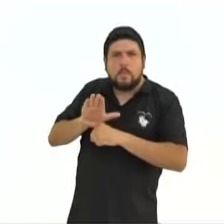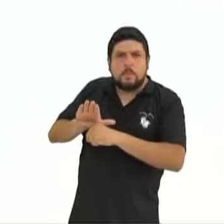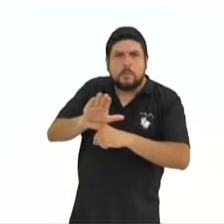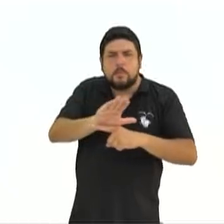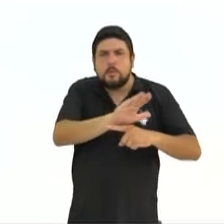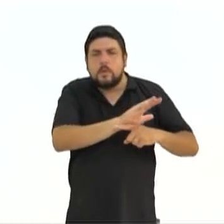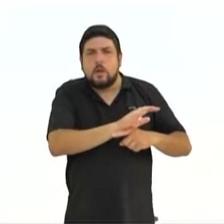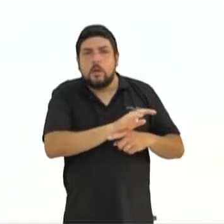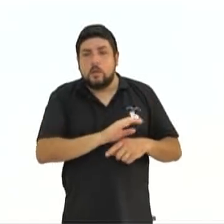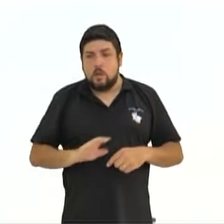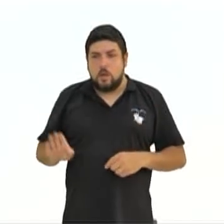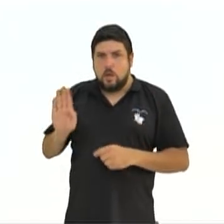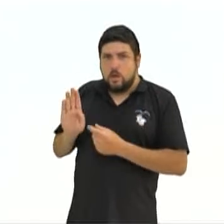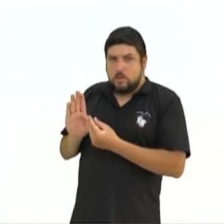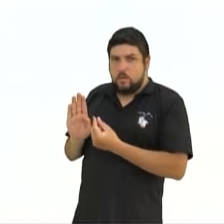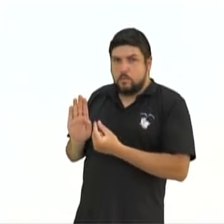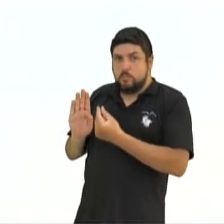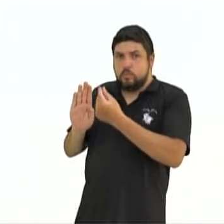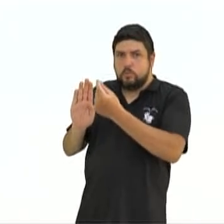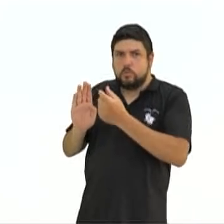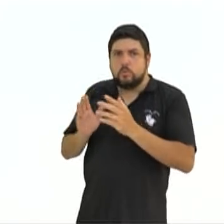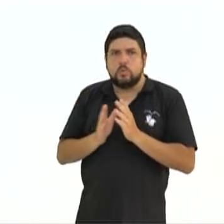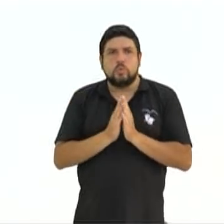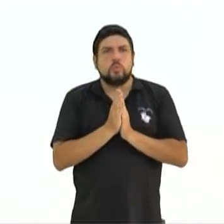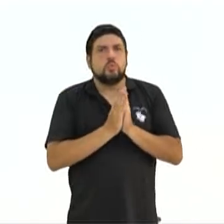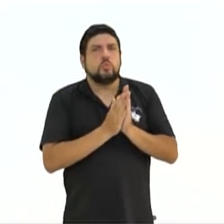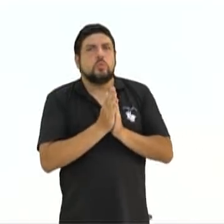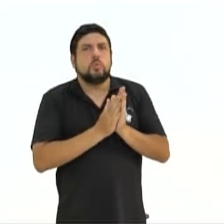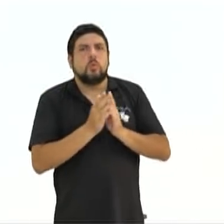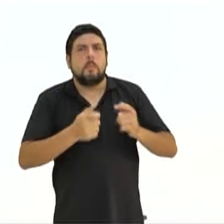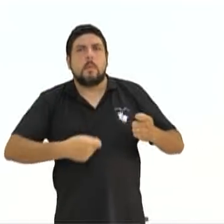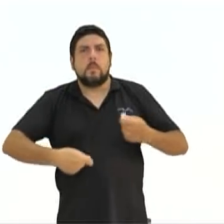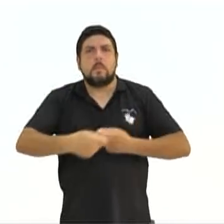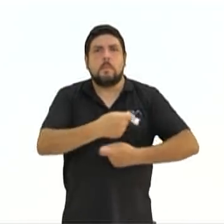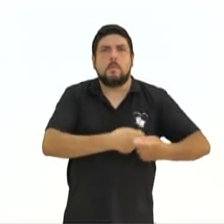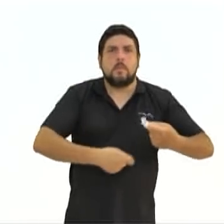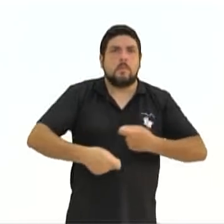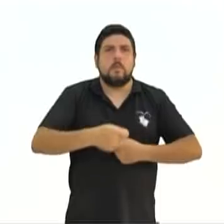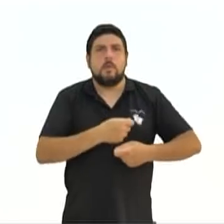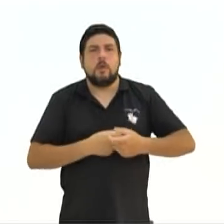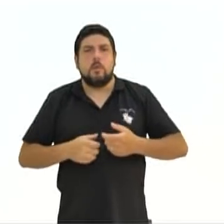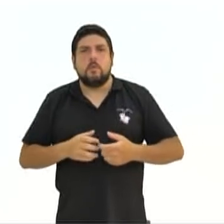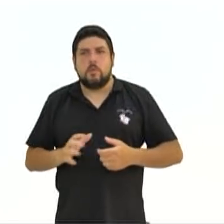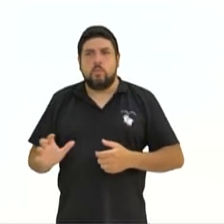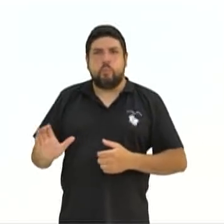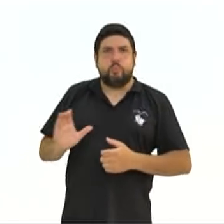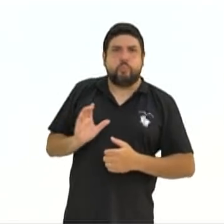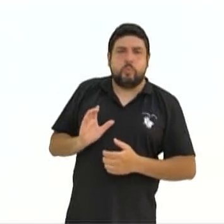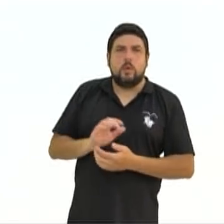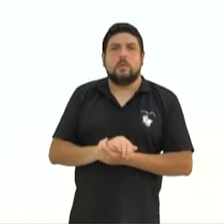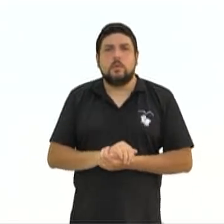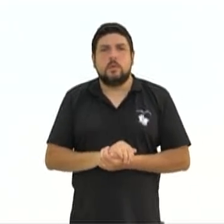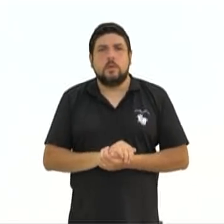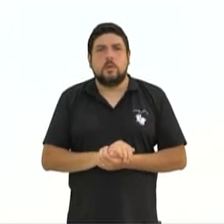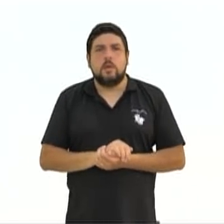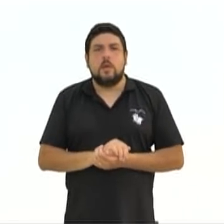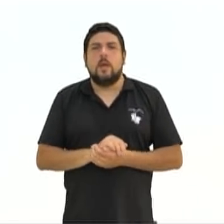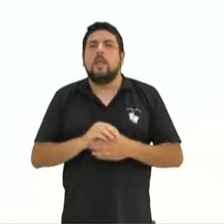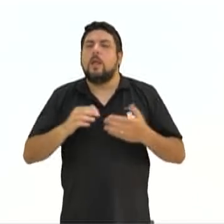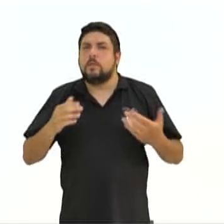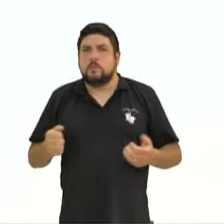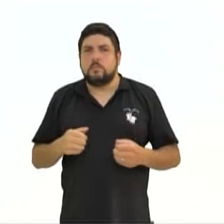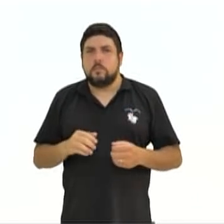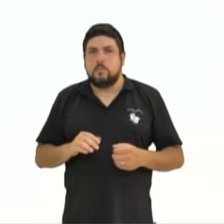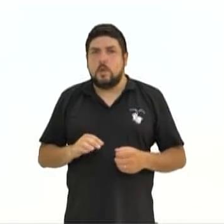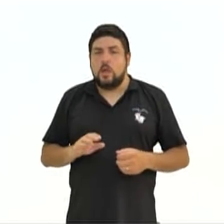a burguesia, ansiosa pelo comércio e por enriquecer, a nobreza, motivada pelo ímpeto guerreiro,